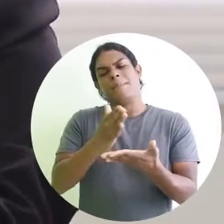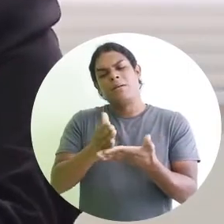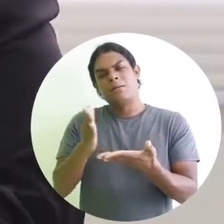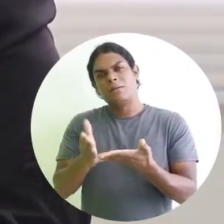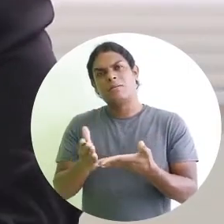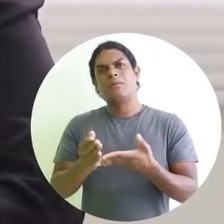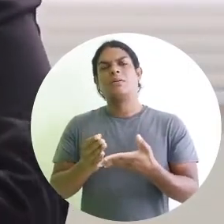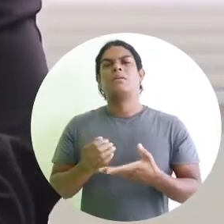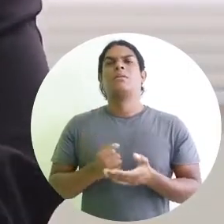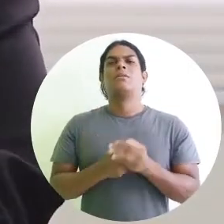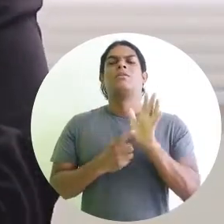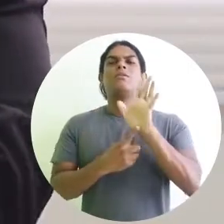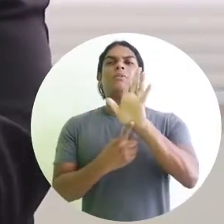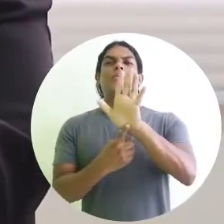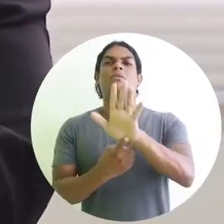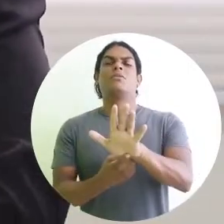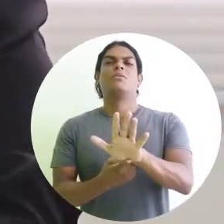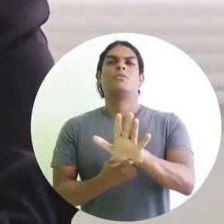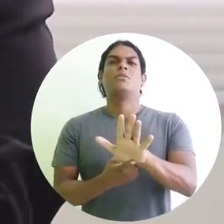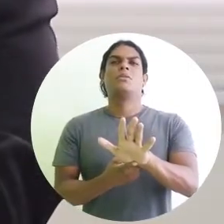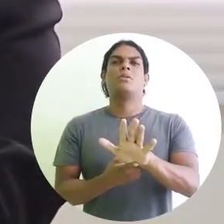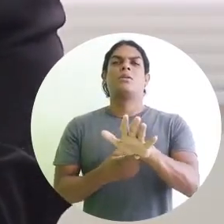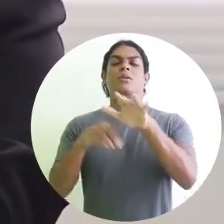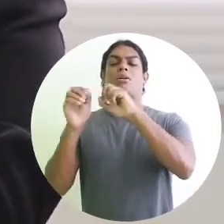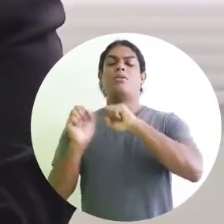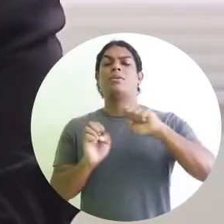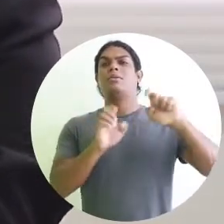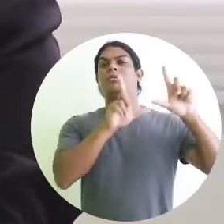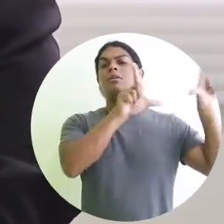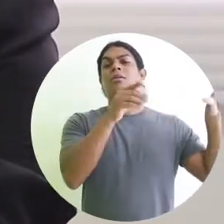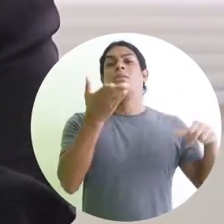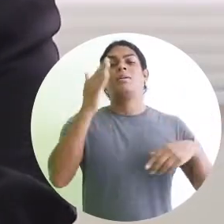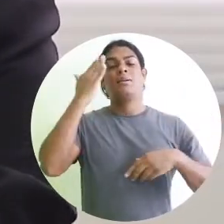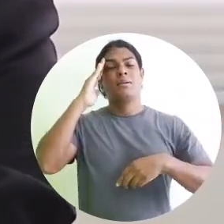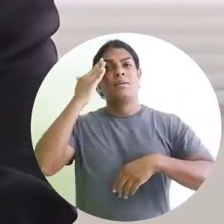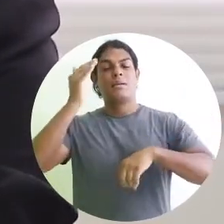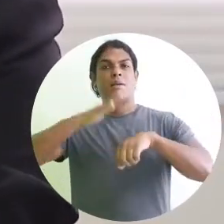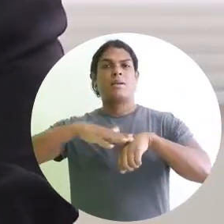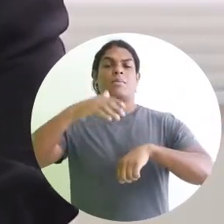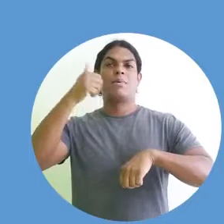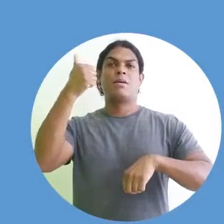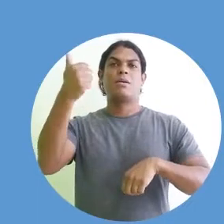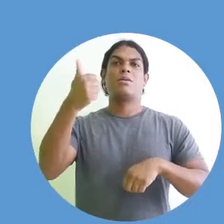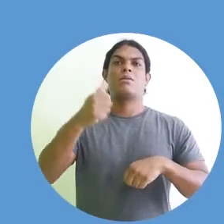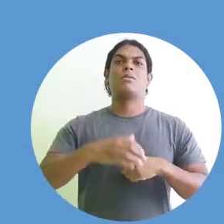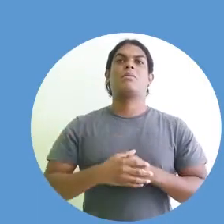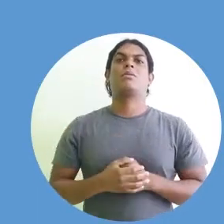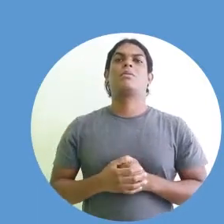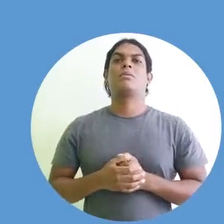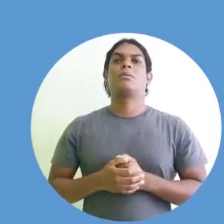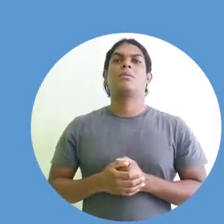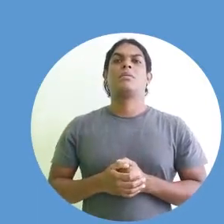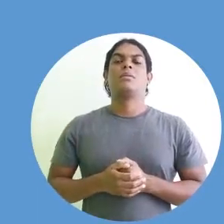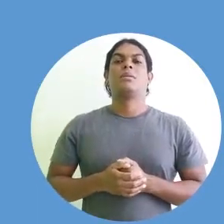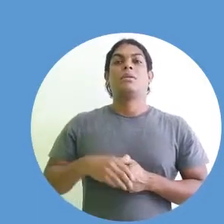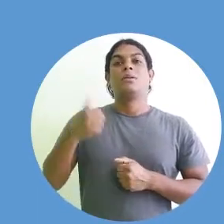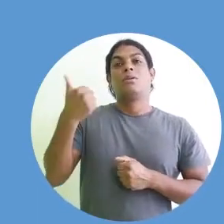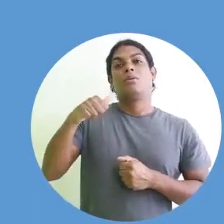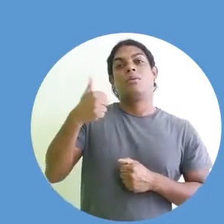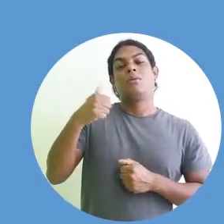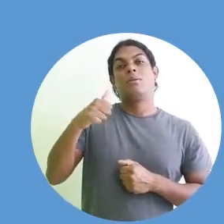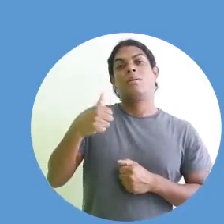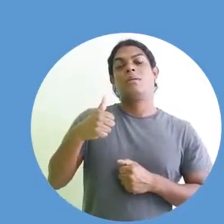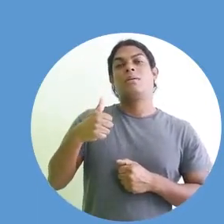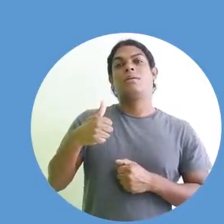com a figurinha, que vocês vão entendendo como funciona cada passo dessa operação. Então, o primeiro passo é o